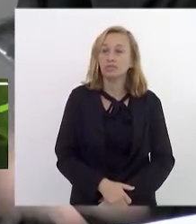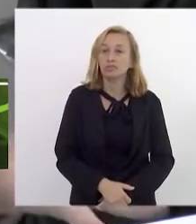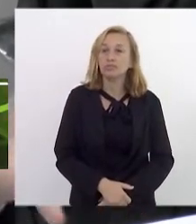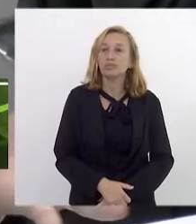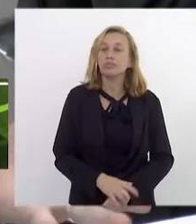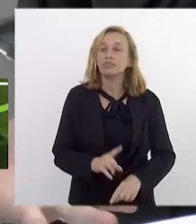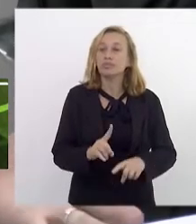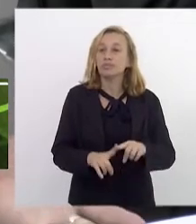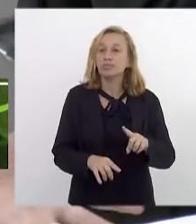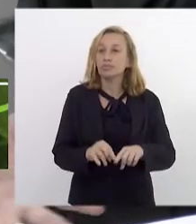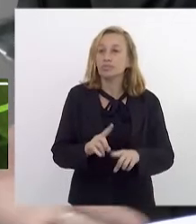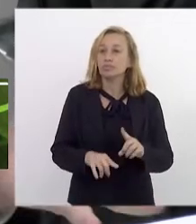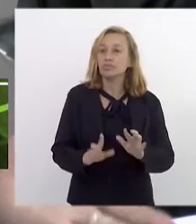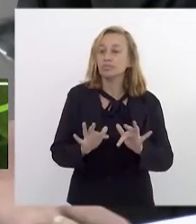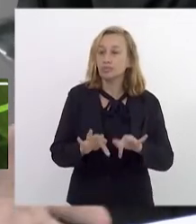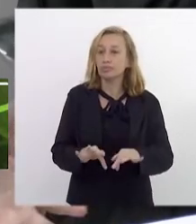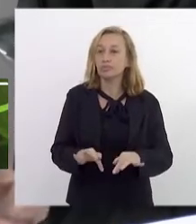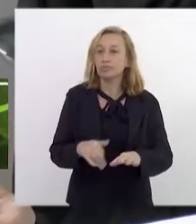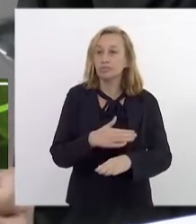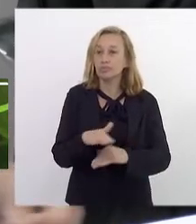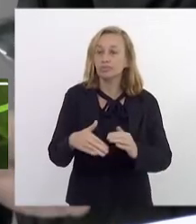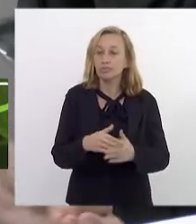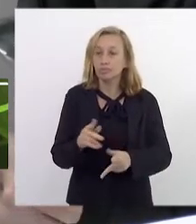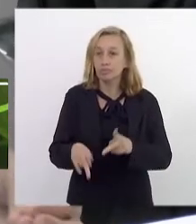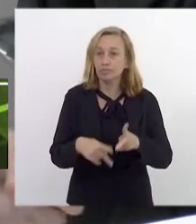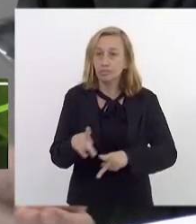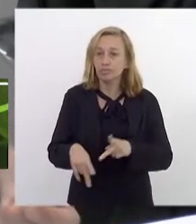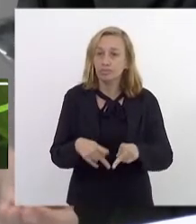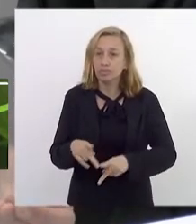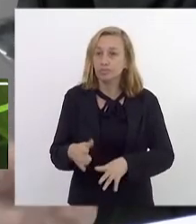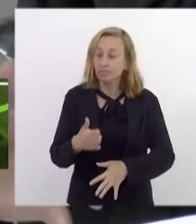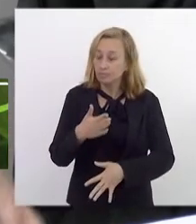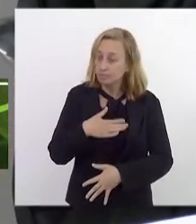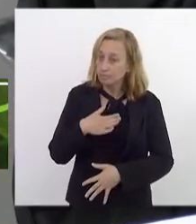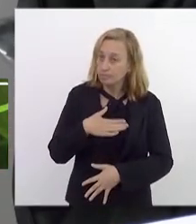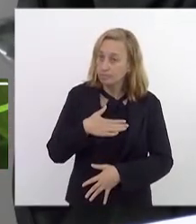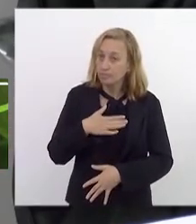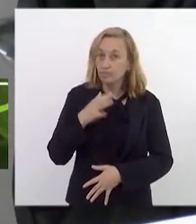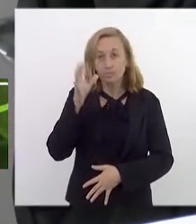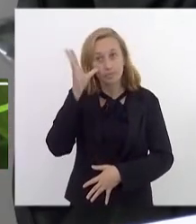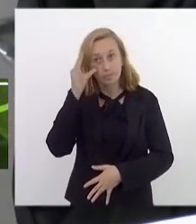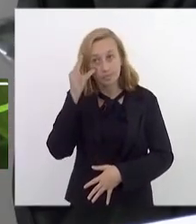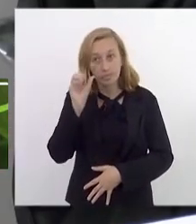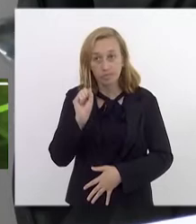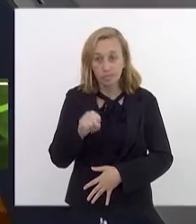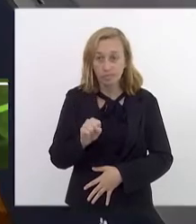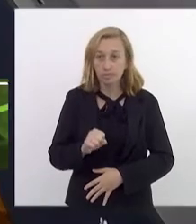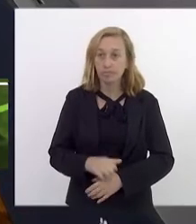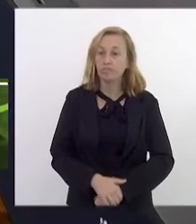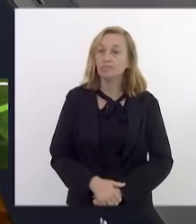produto final para a população. E isso daí, para mim, é que interessa. Não?